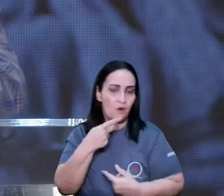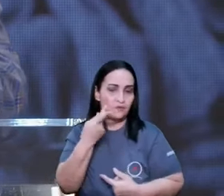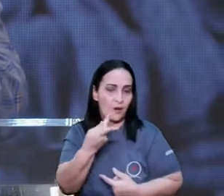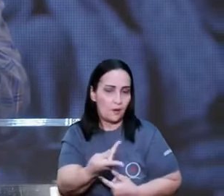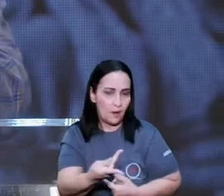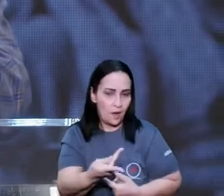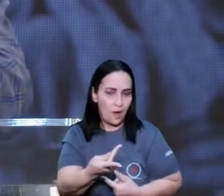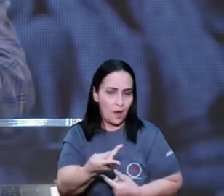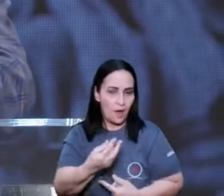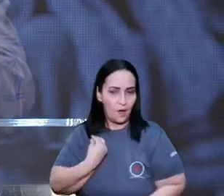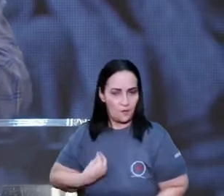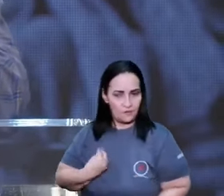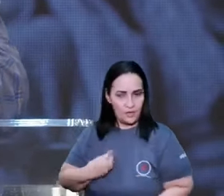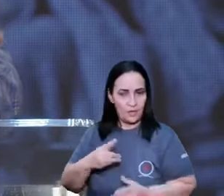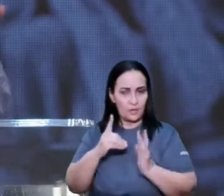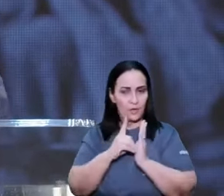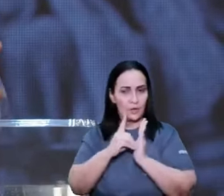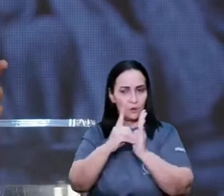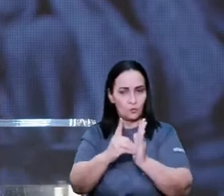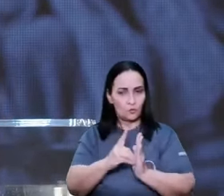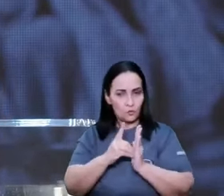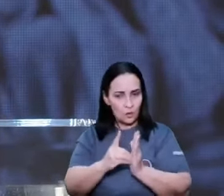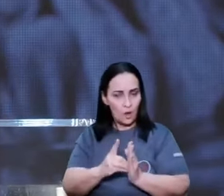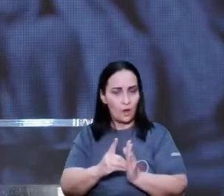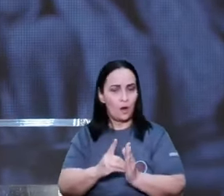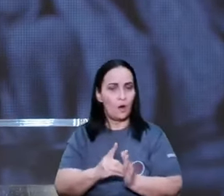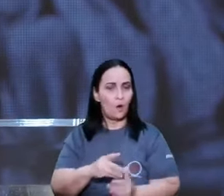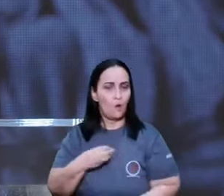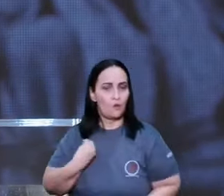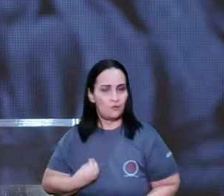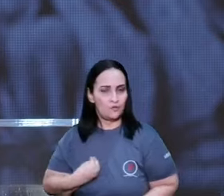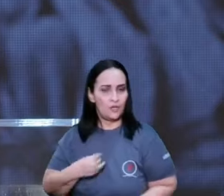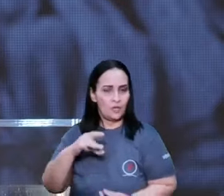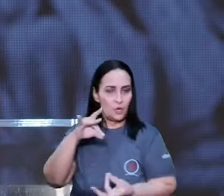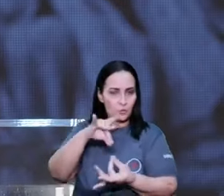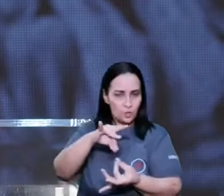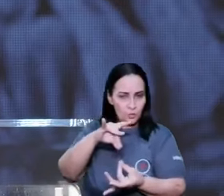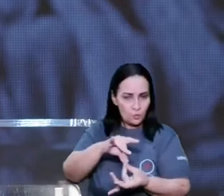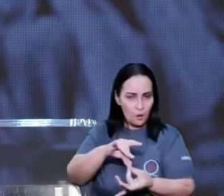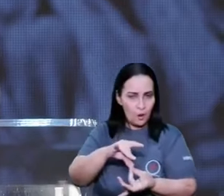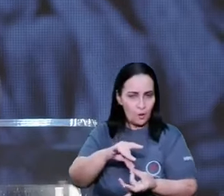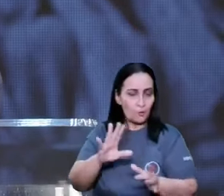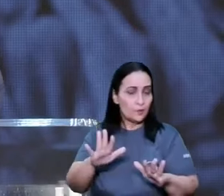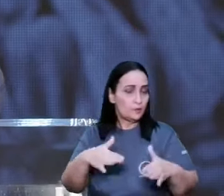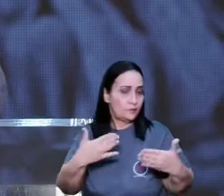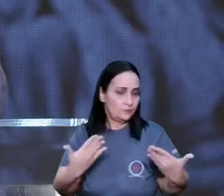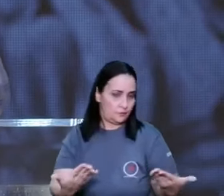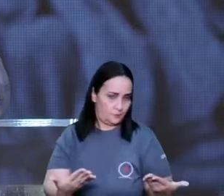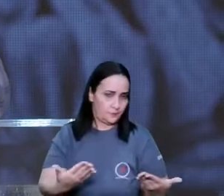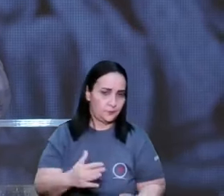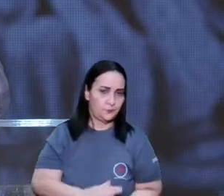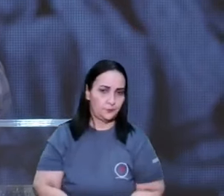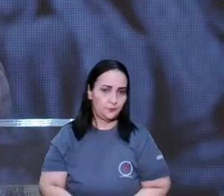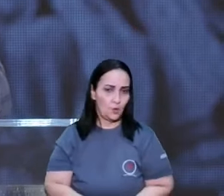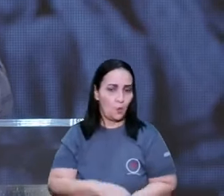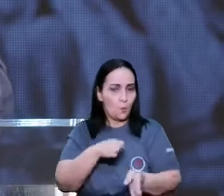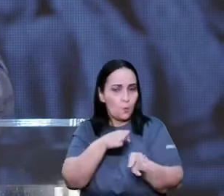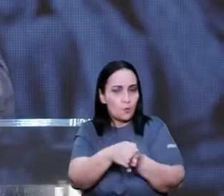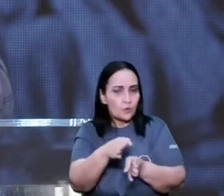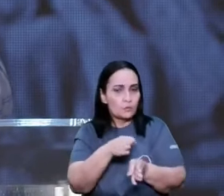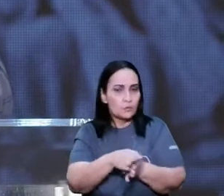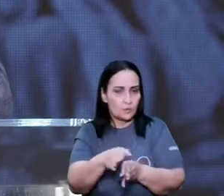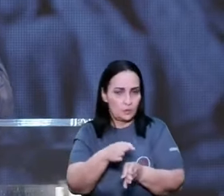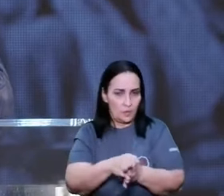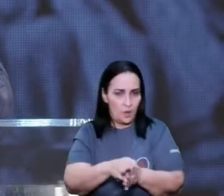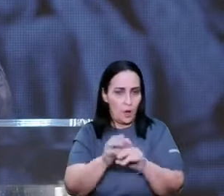vida devocional familiar espiritual enfim é uma uma orientação que